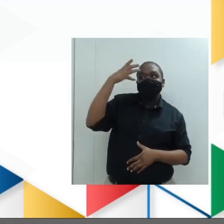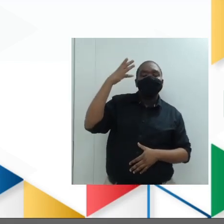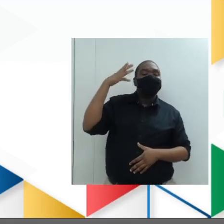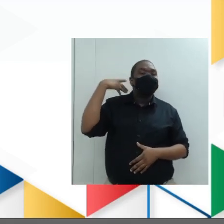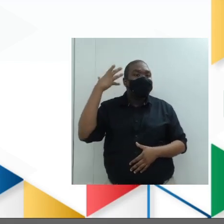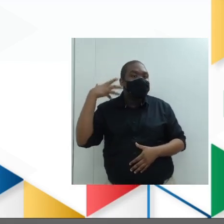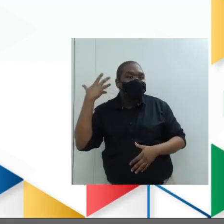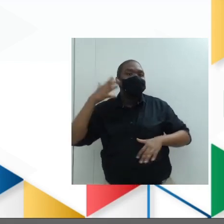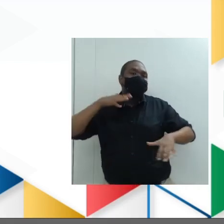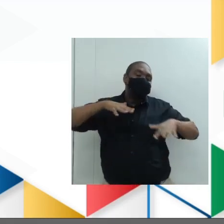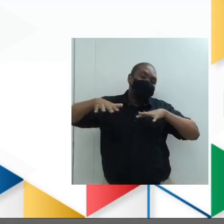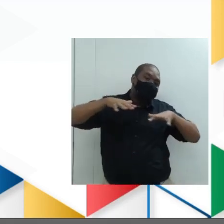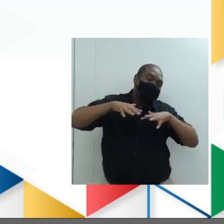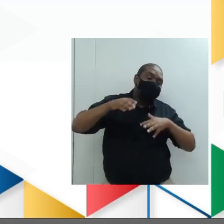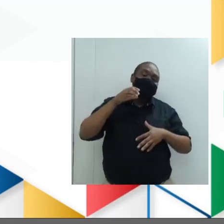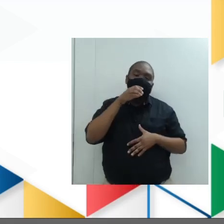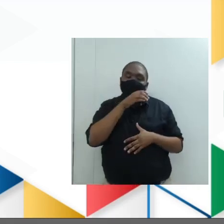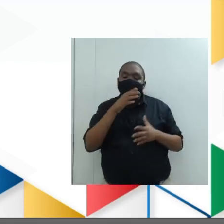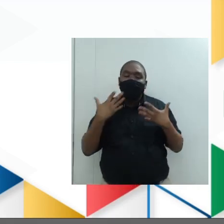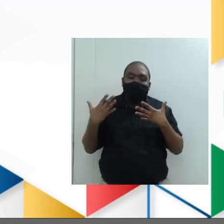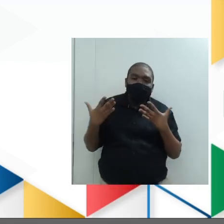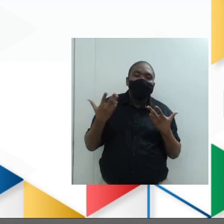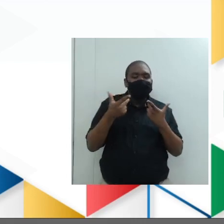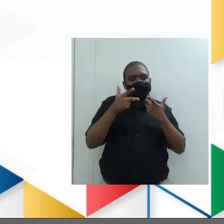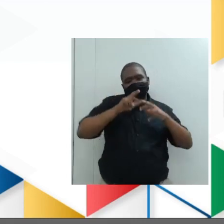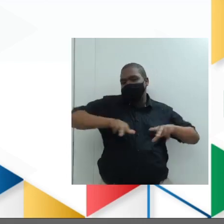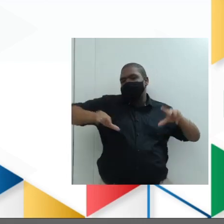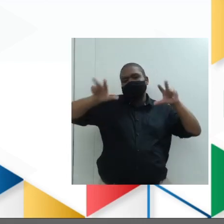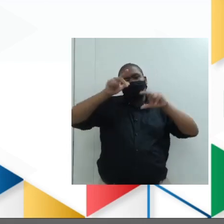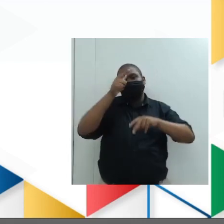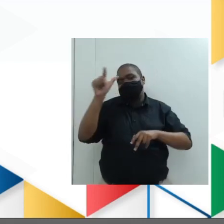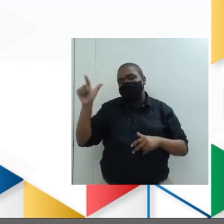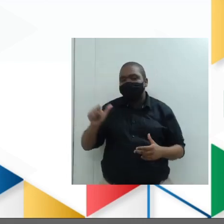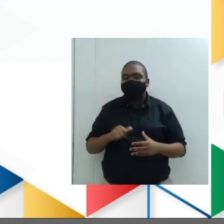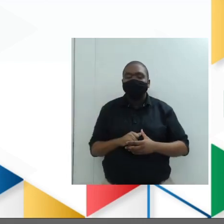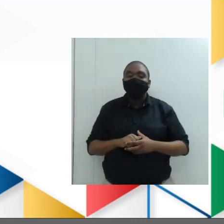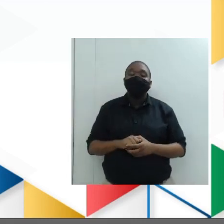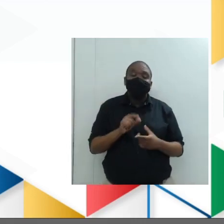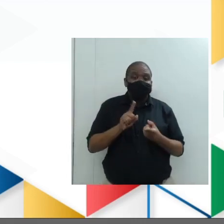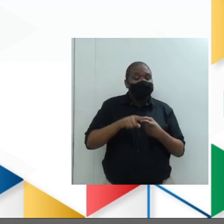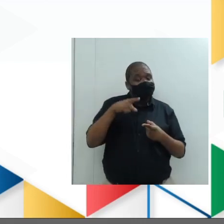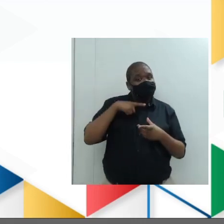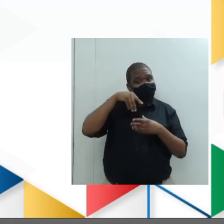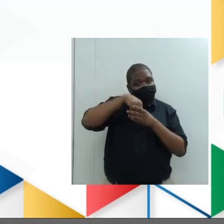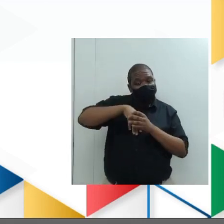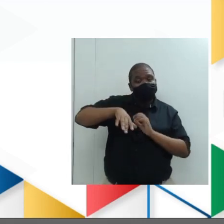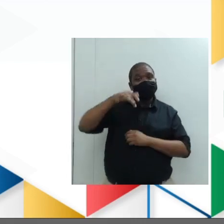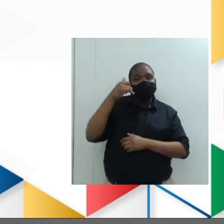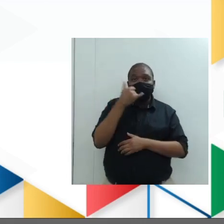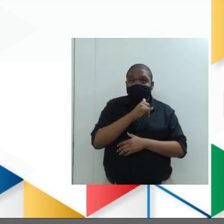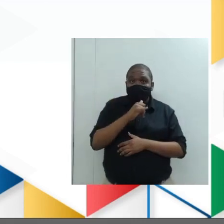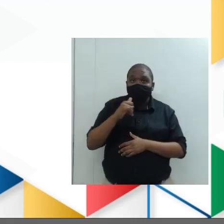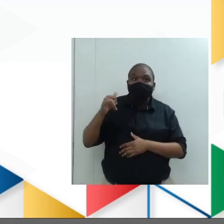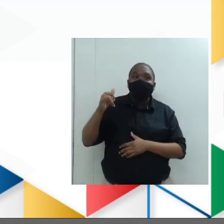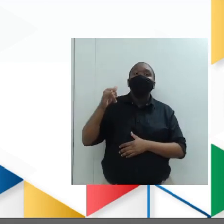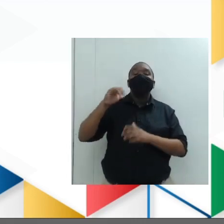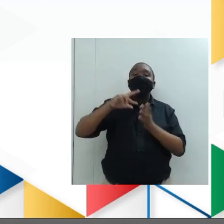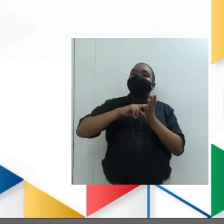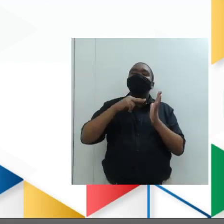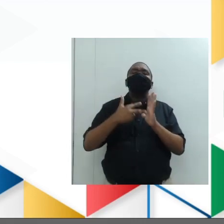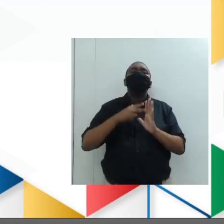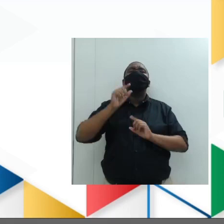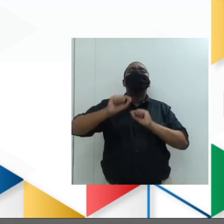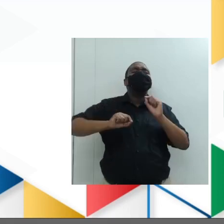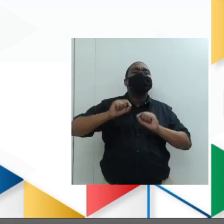som, movimento, calor e etc. Os circuitos elétricos eles vão ser